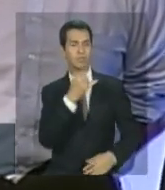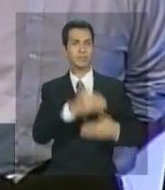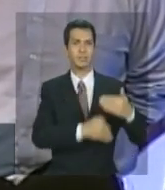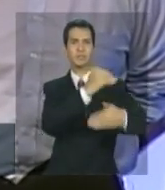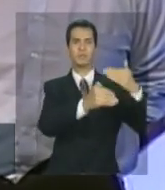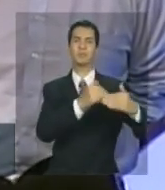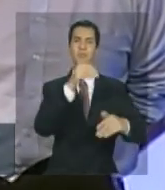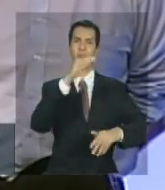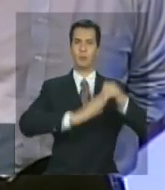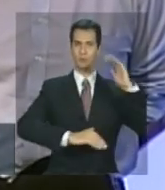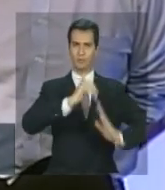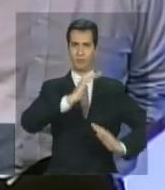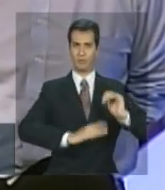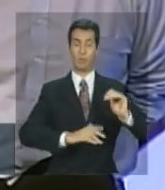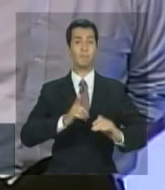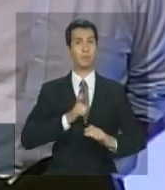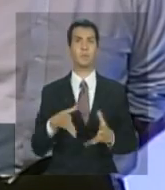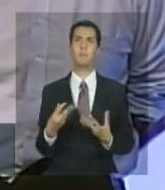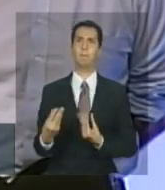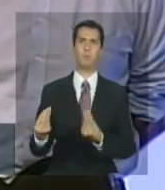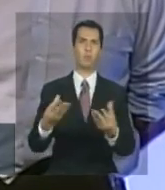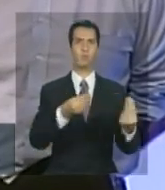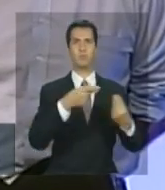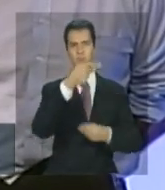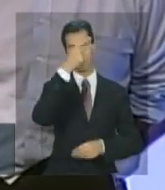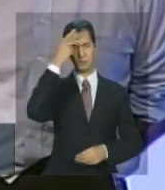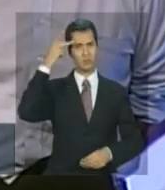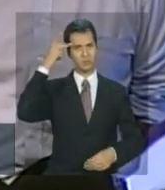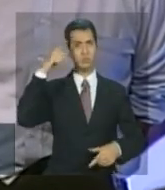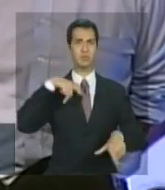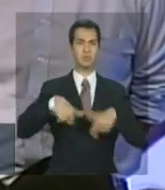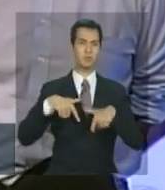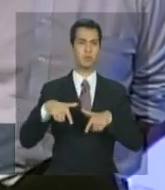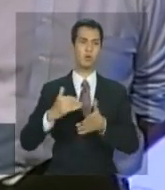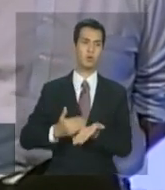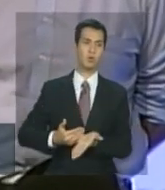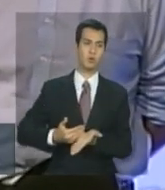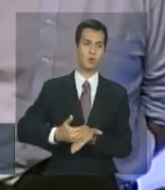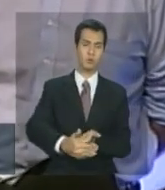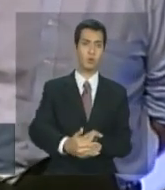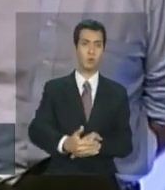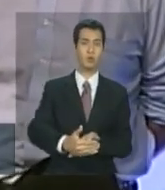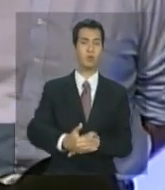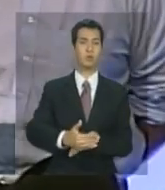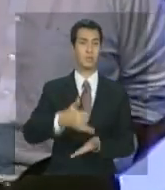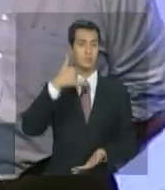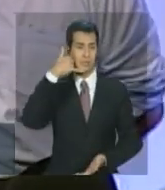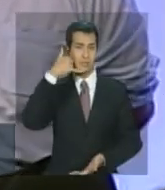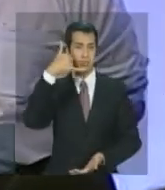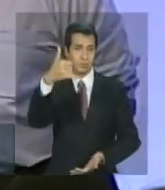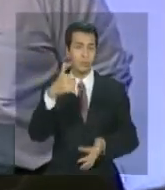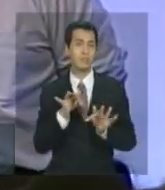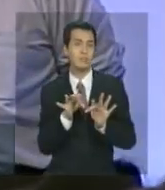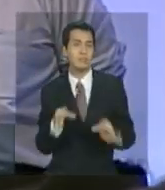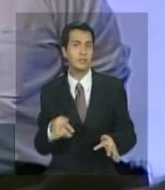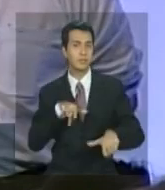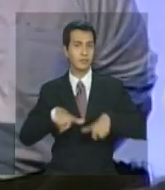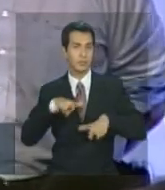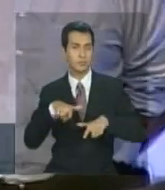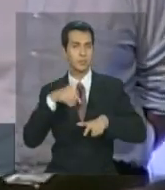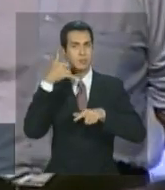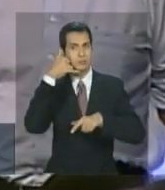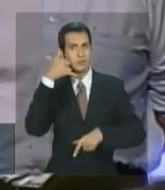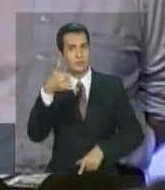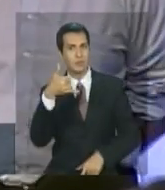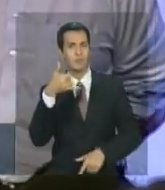profissional. São muitos e muitos colegas nossos que, começando como operador de